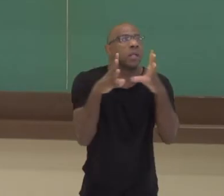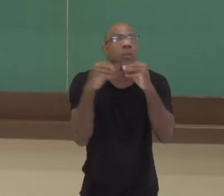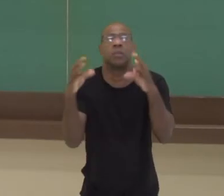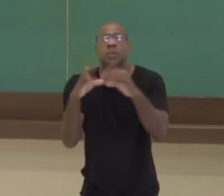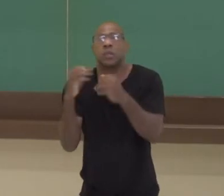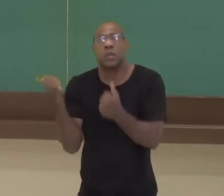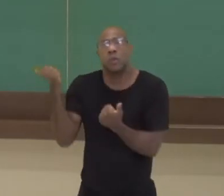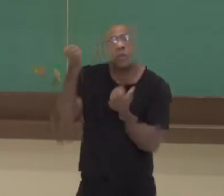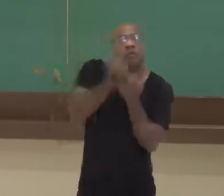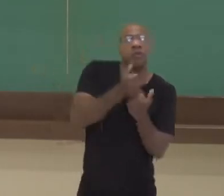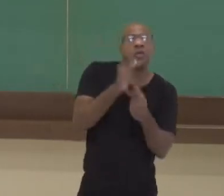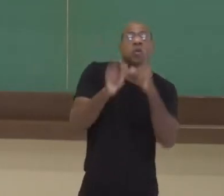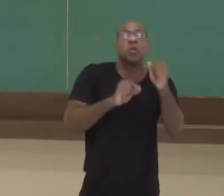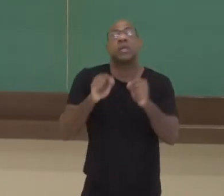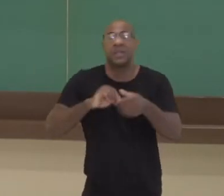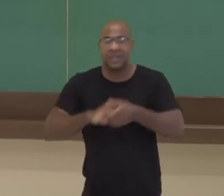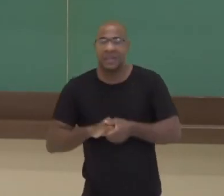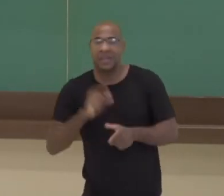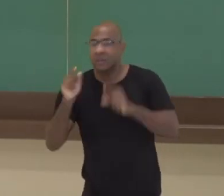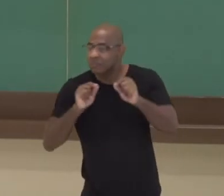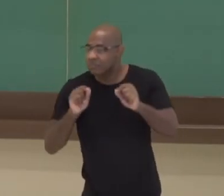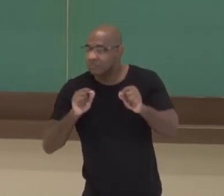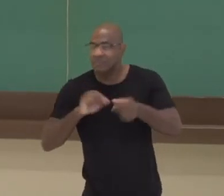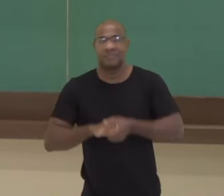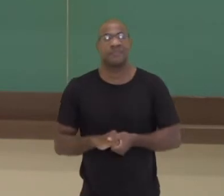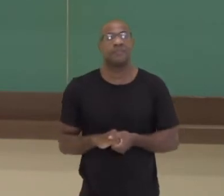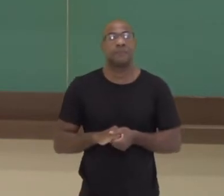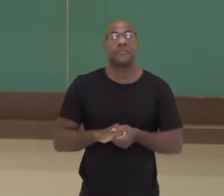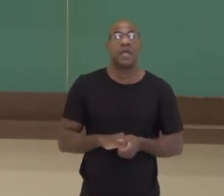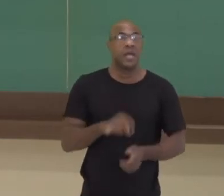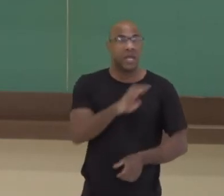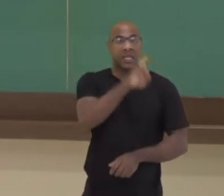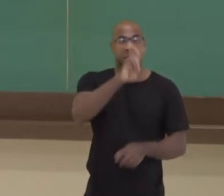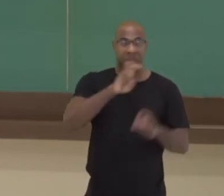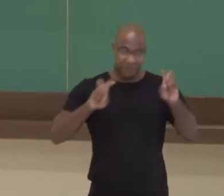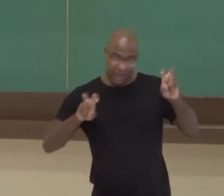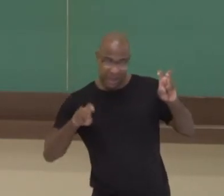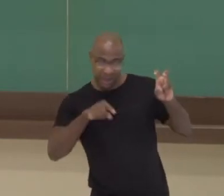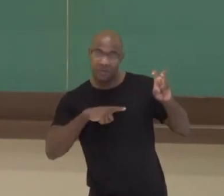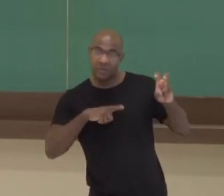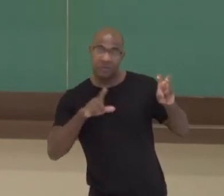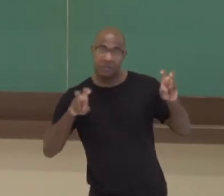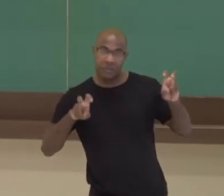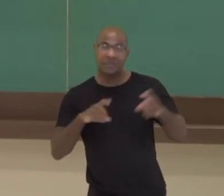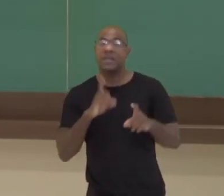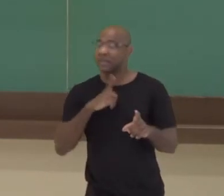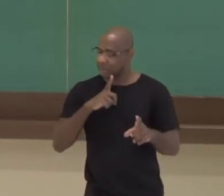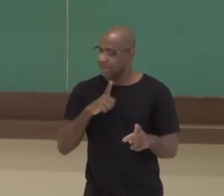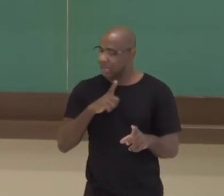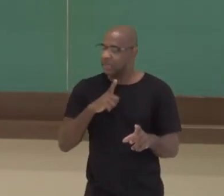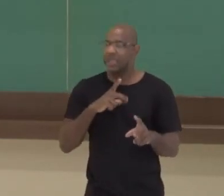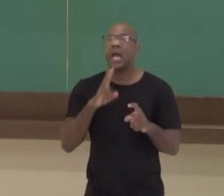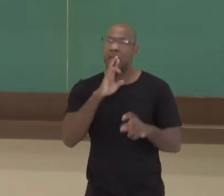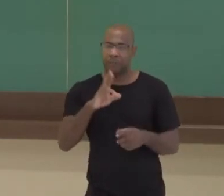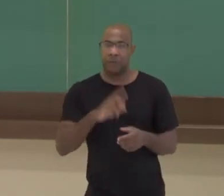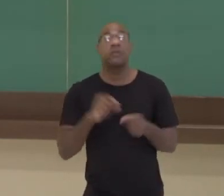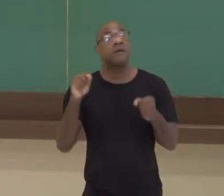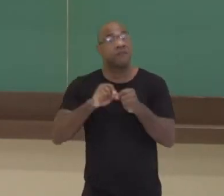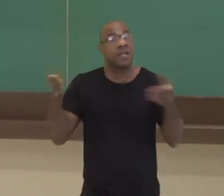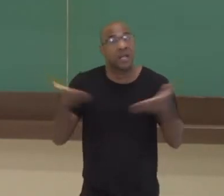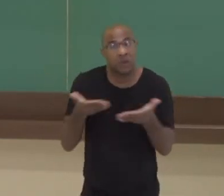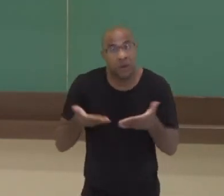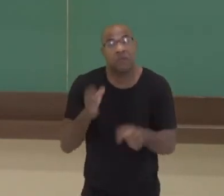lugar a quê? Então, voltando aqui no texto, no 5º parágrafo, eu já encontro a resposta. Faz aí, que eu te aguardo